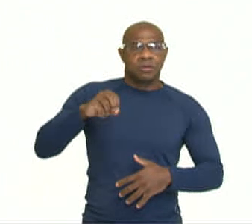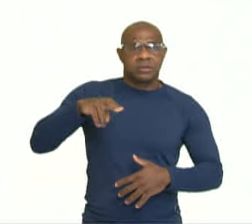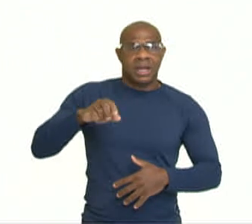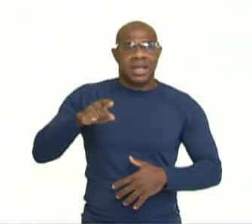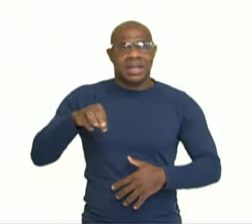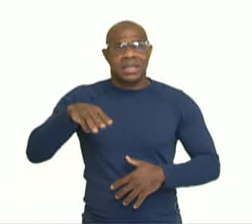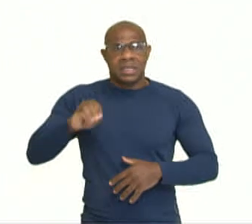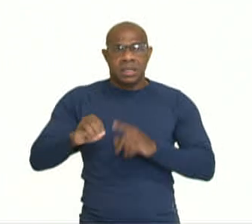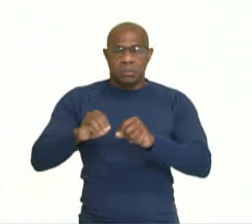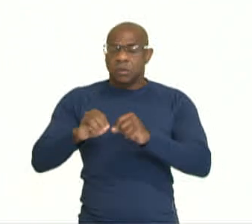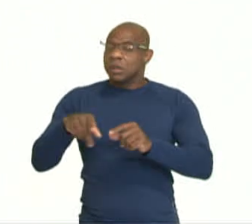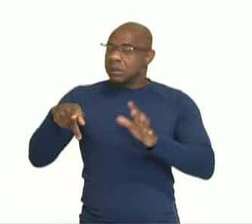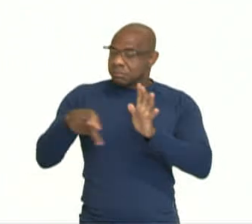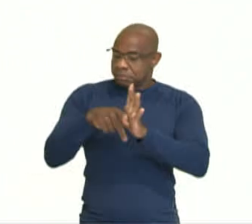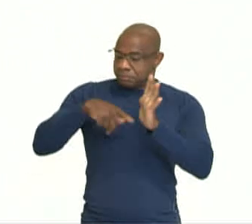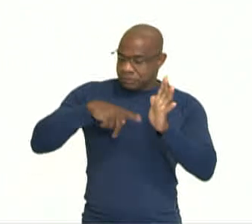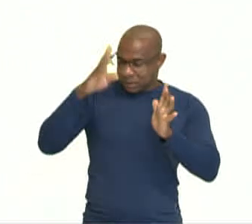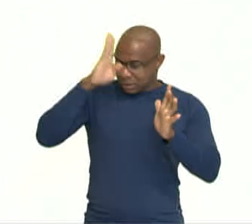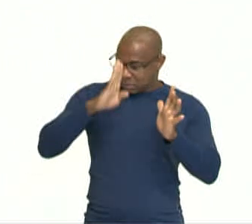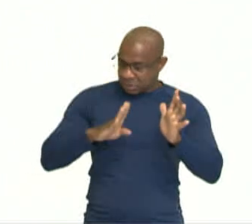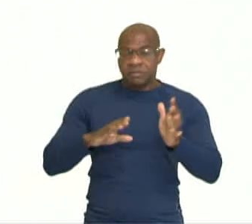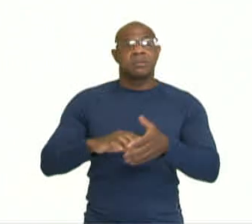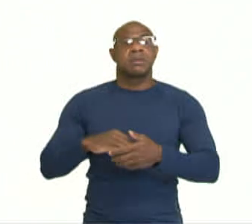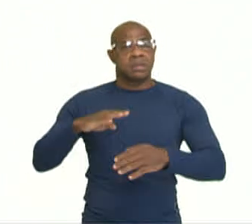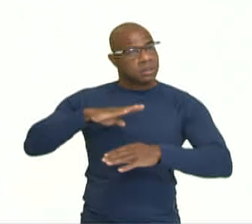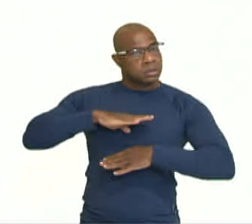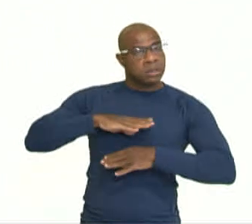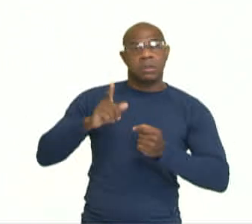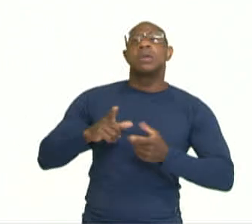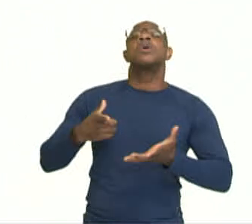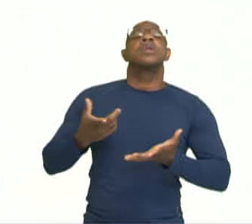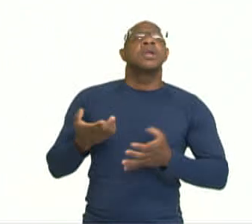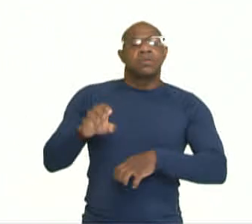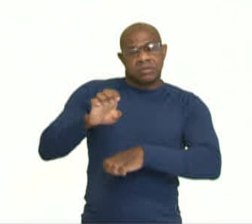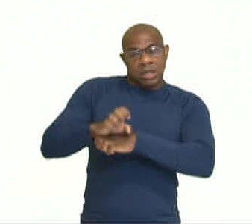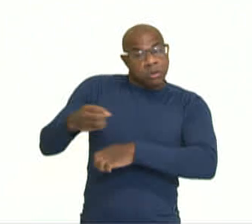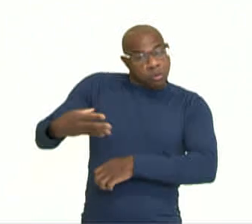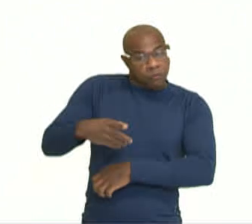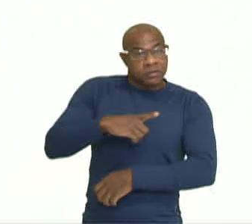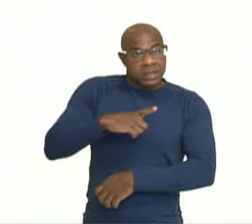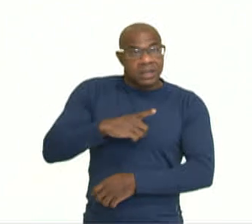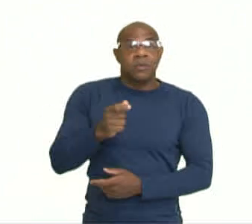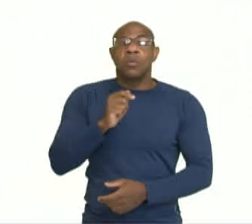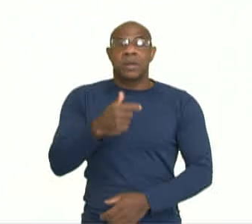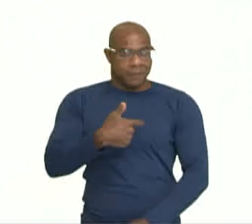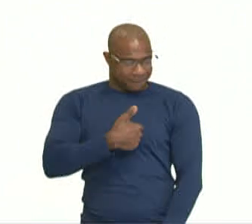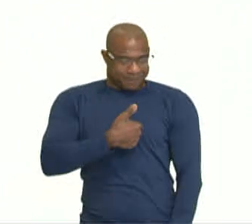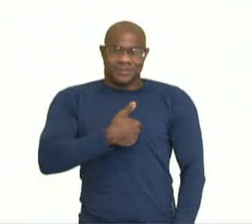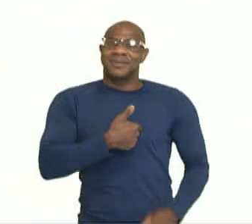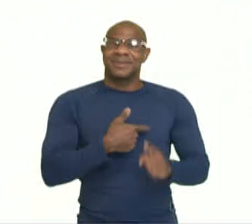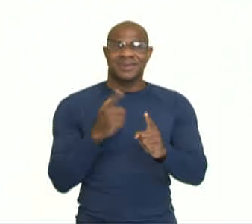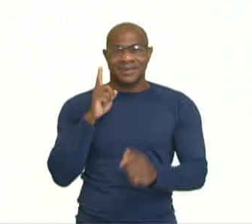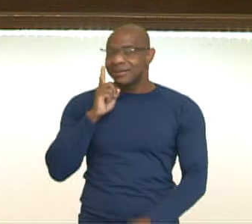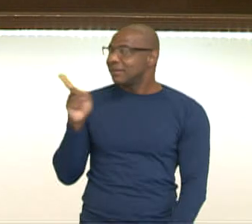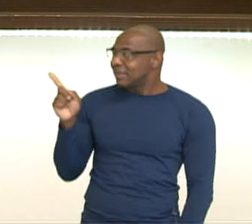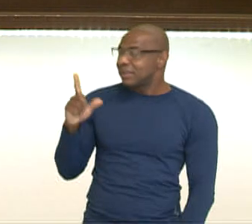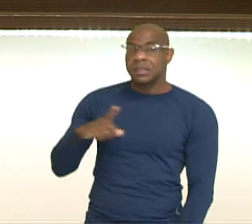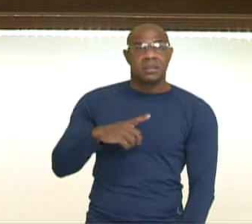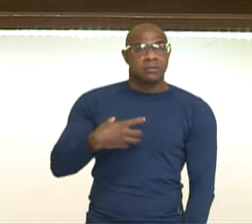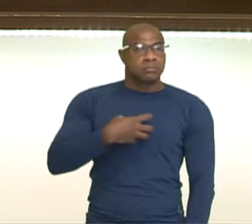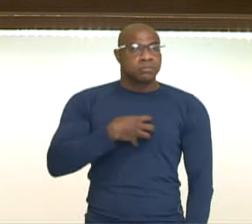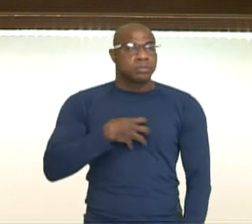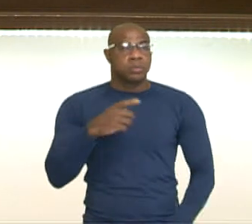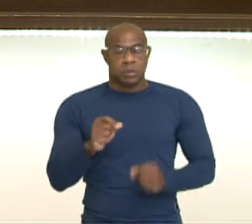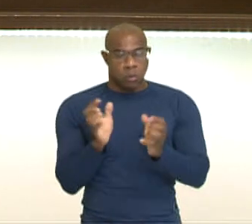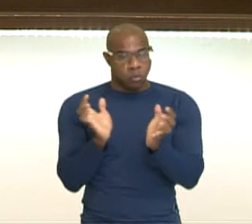essa análise dentro da situação do Estado Novo, em Getúlio Vargas, essa forma que levantava este instinto